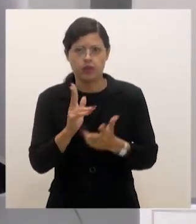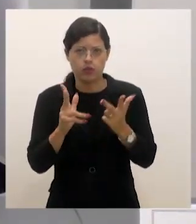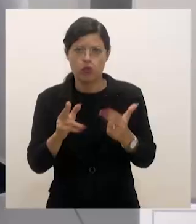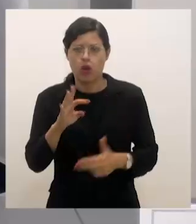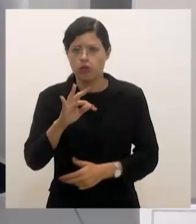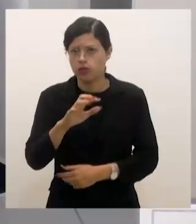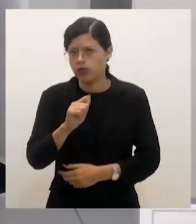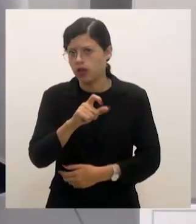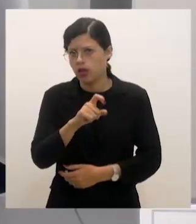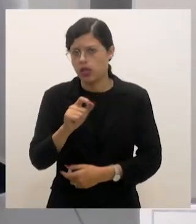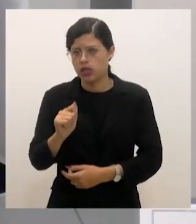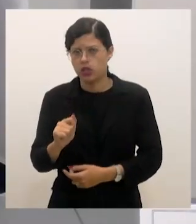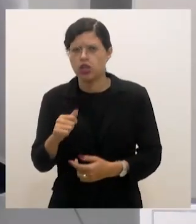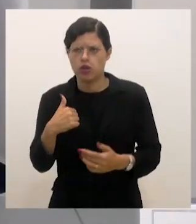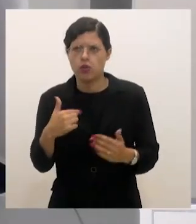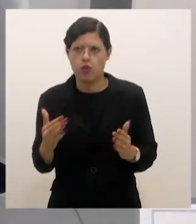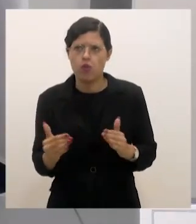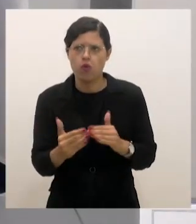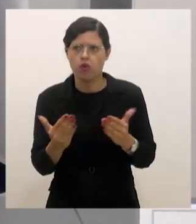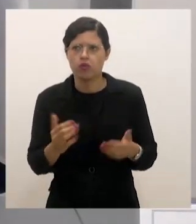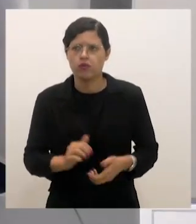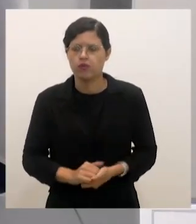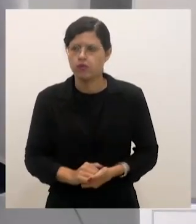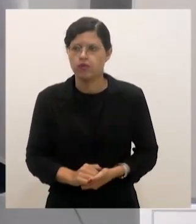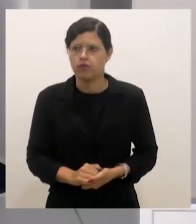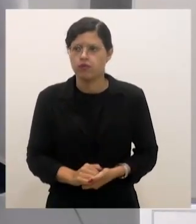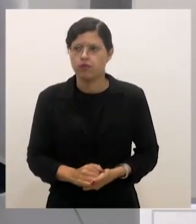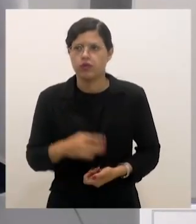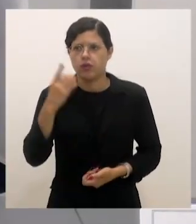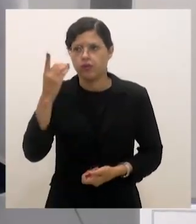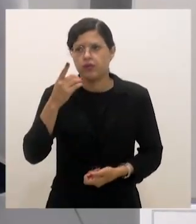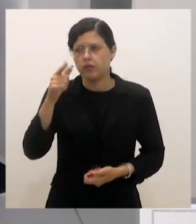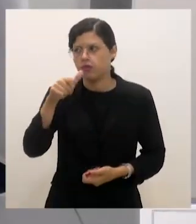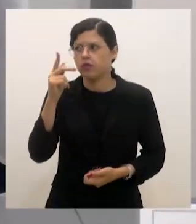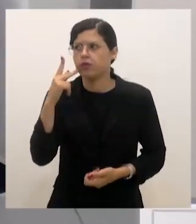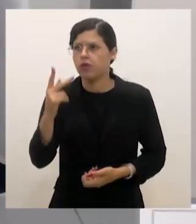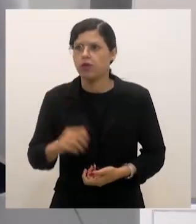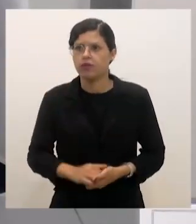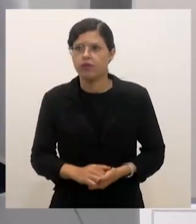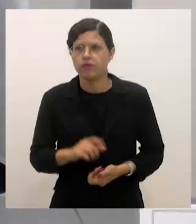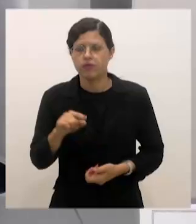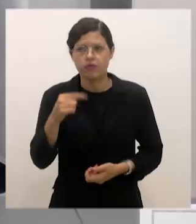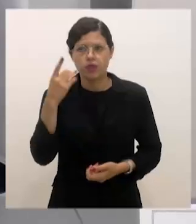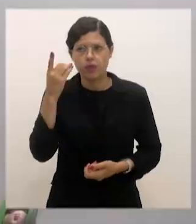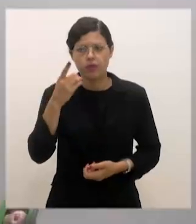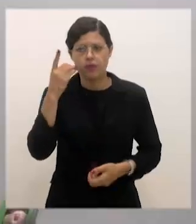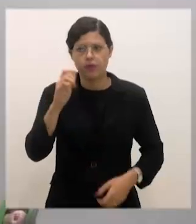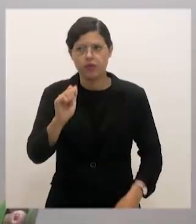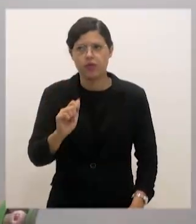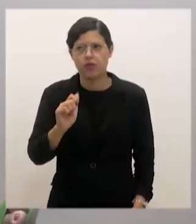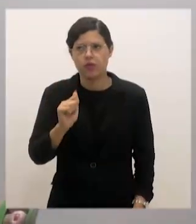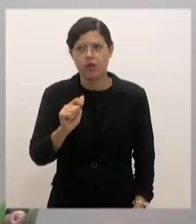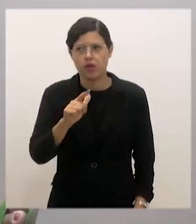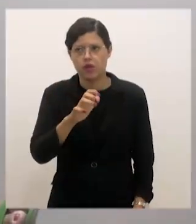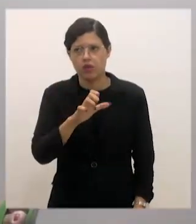o ponto de vista tributário, de forma equivocada. Deputado Luiz Paulo, desculpa. Depois, na sequência, deputado Knoploch.